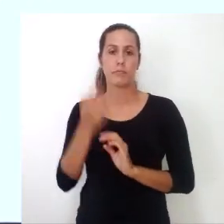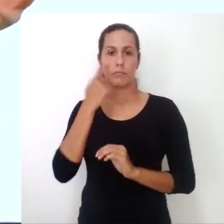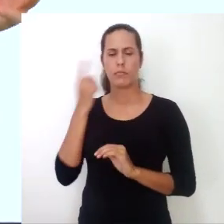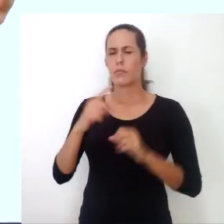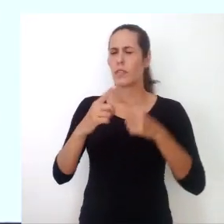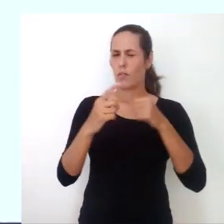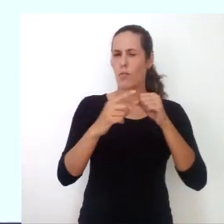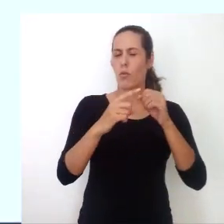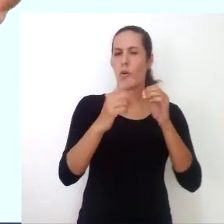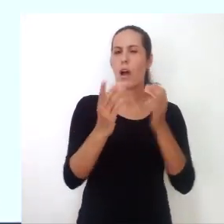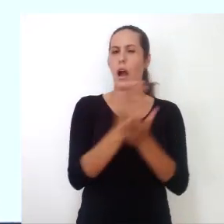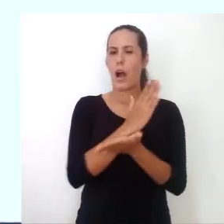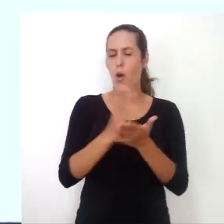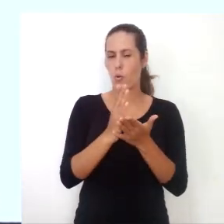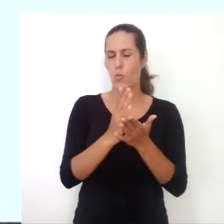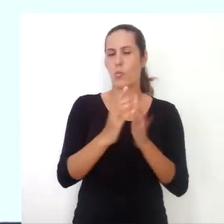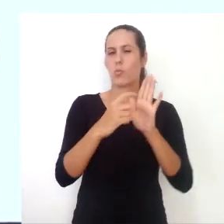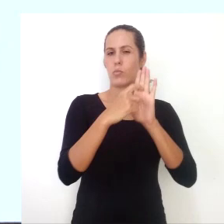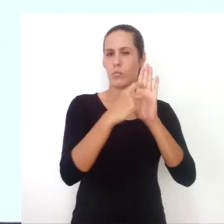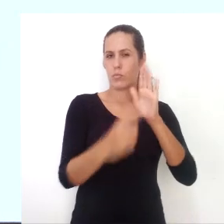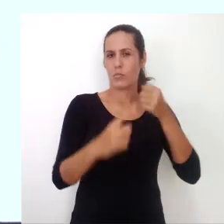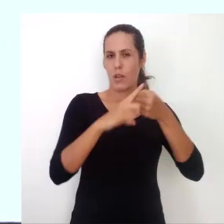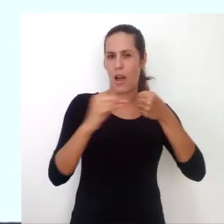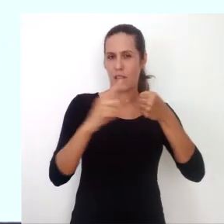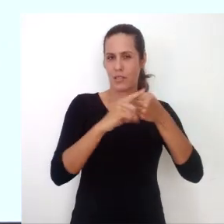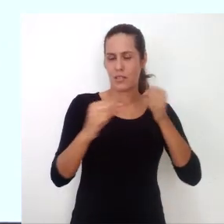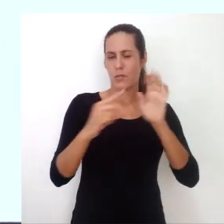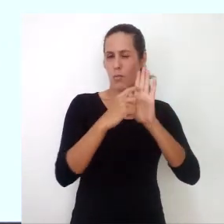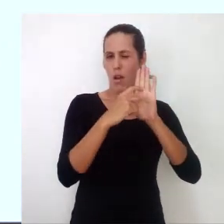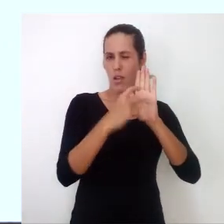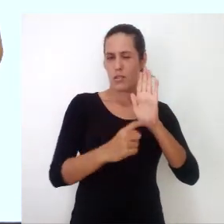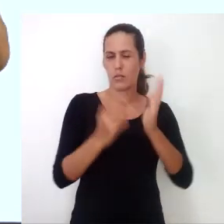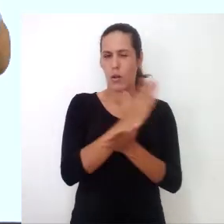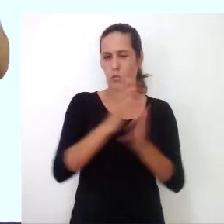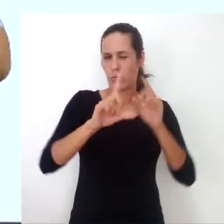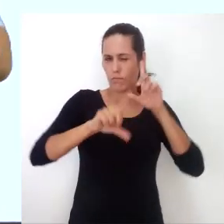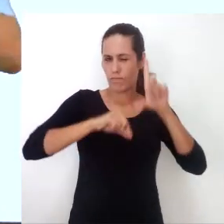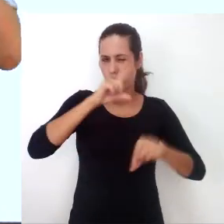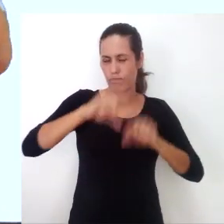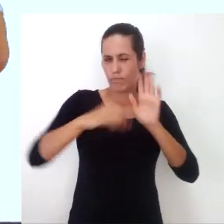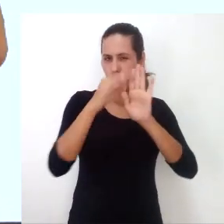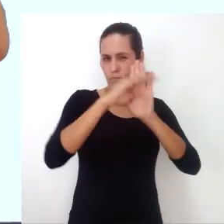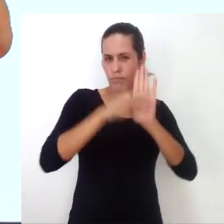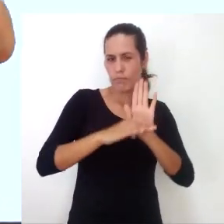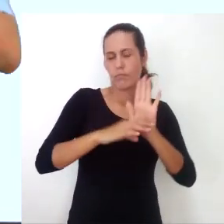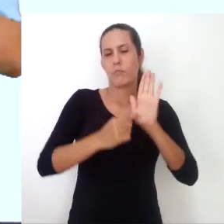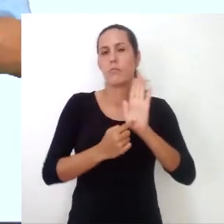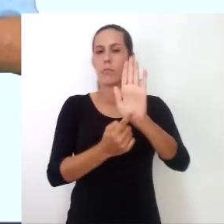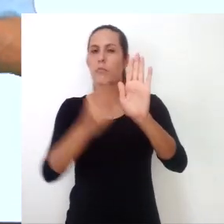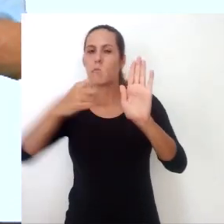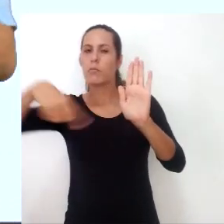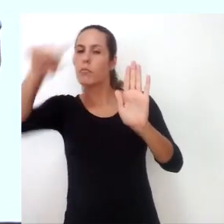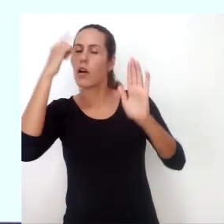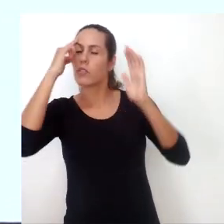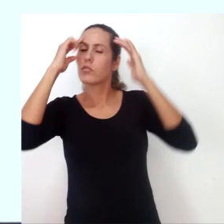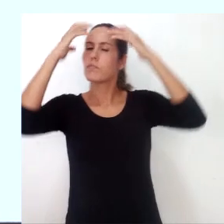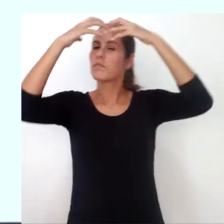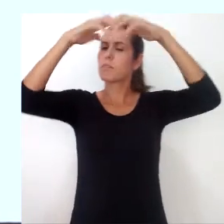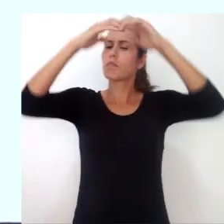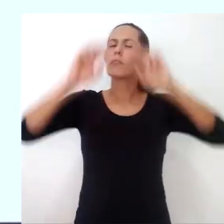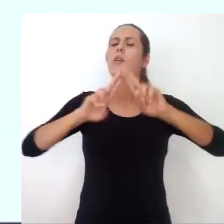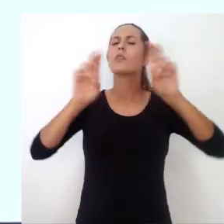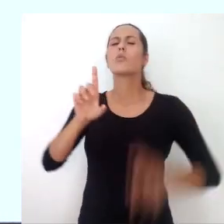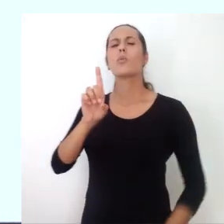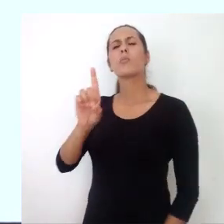o artigo. Escolhi aqui alguns artigos desse documento para que nós possamos refletir um pouco sobre